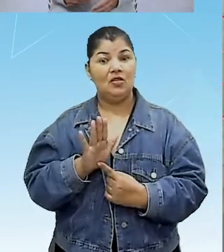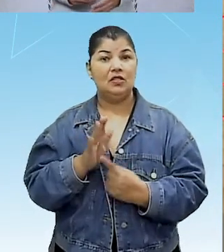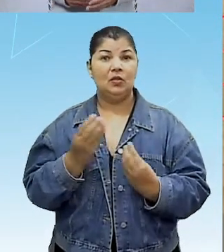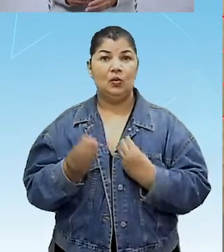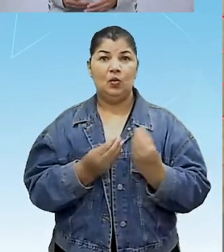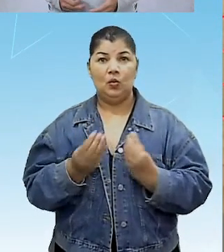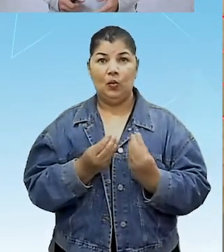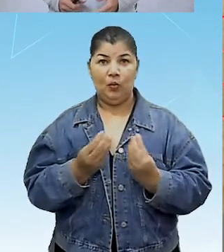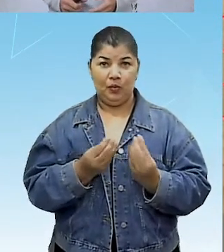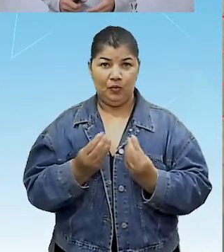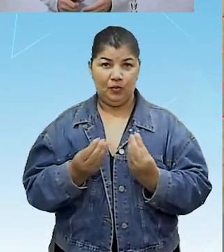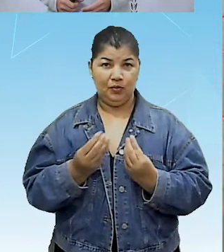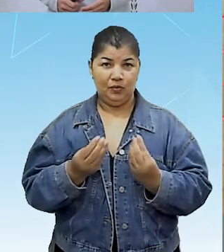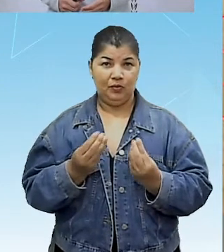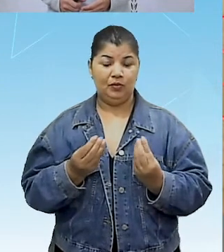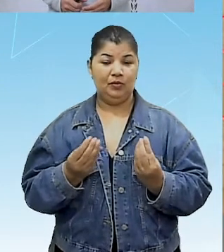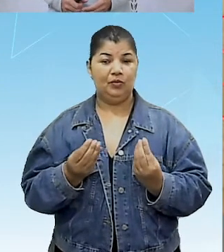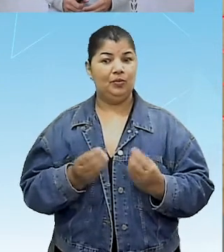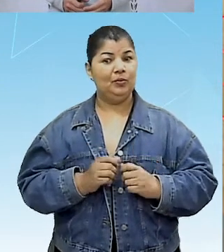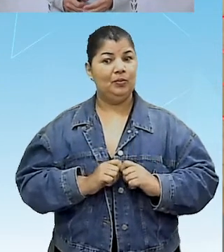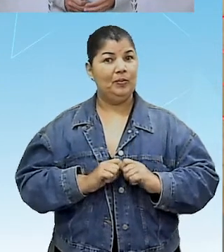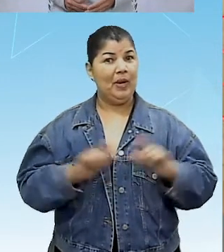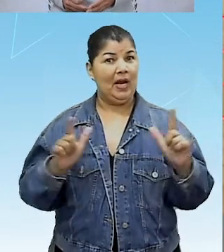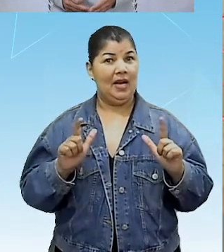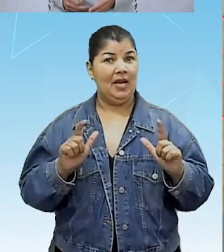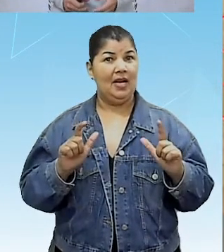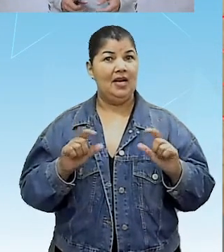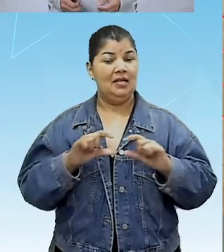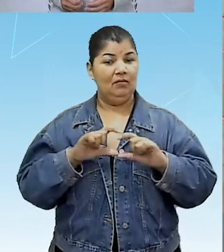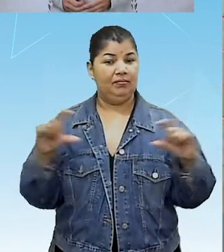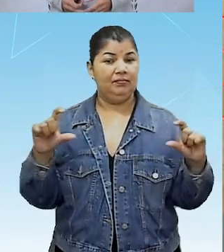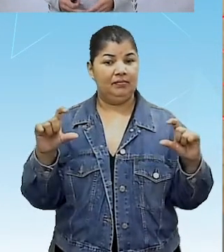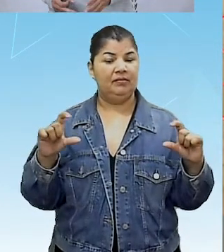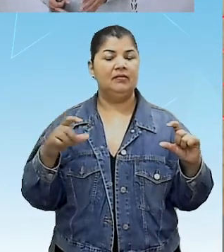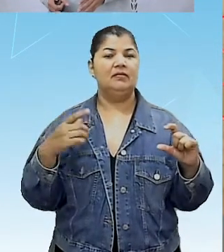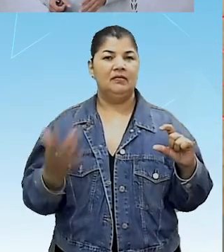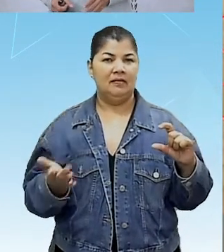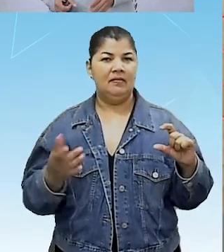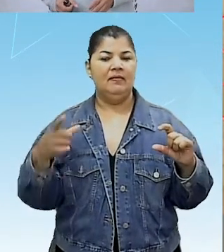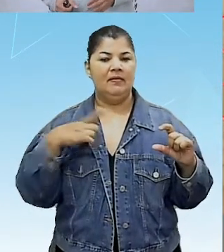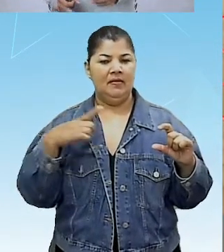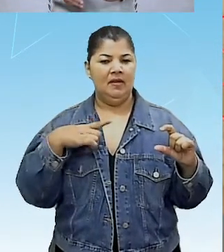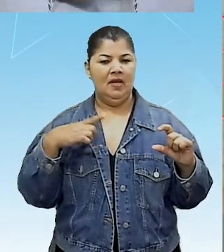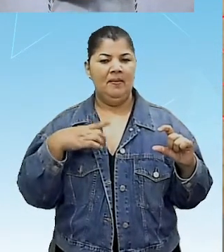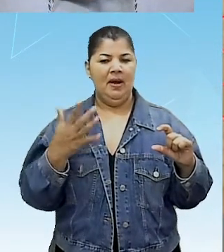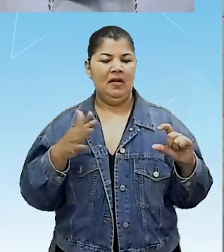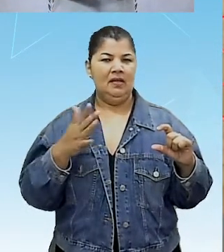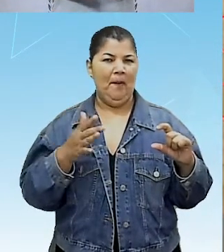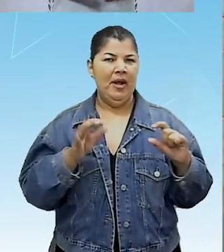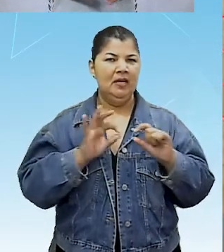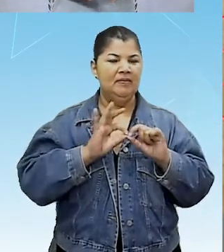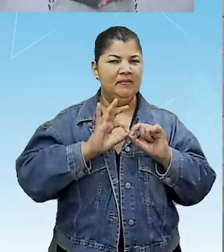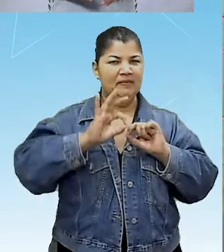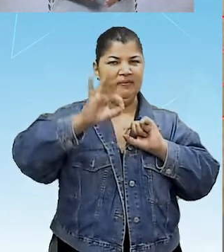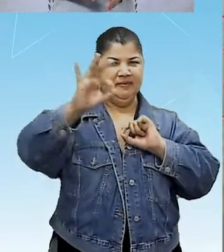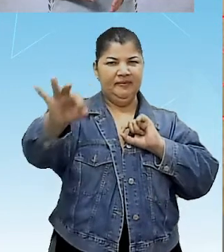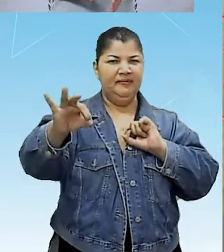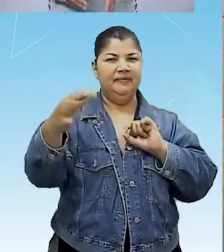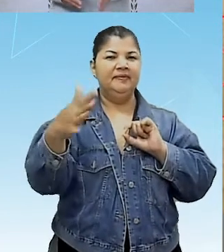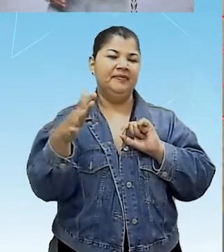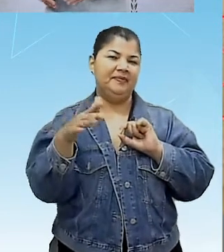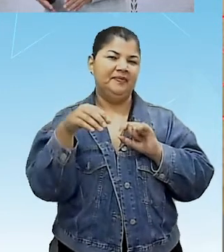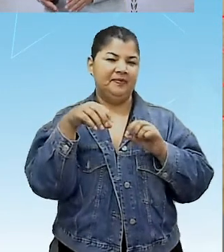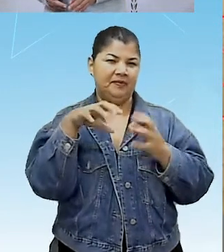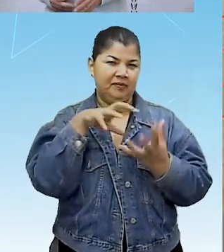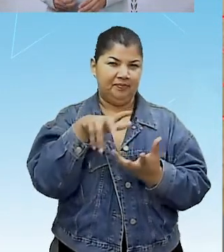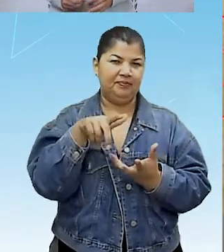de uma forma muito maior, abrangente, né? A distância, por exemplo, da média entre a